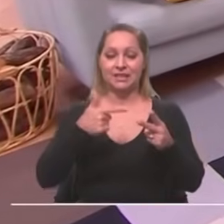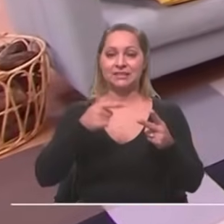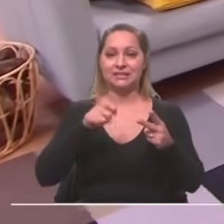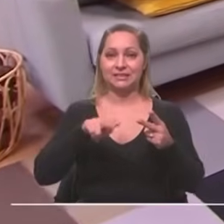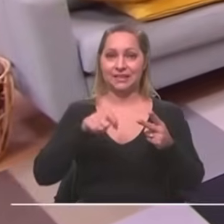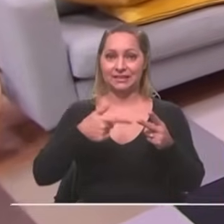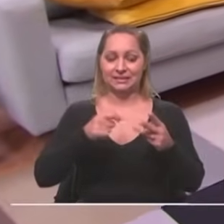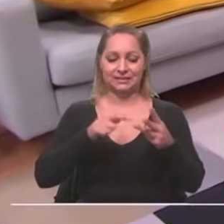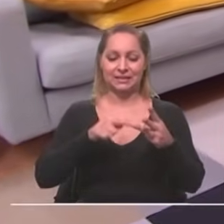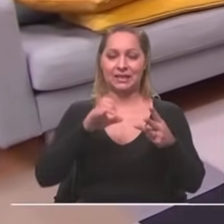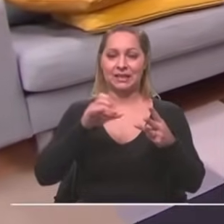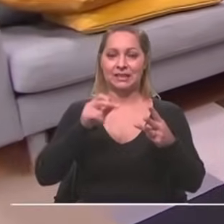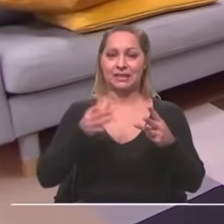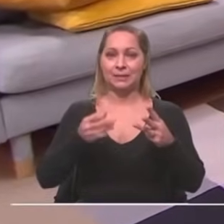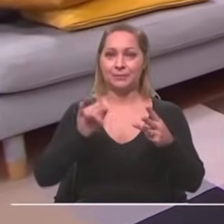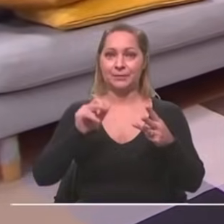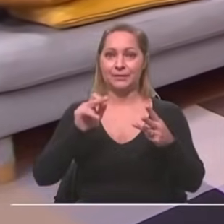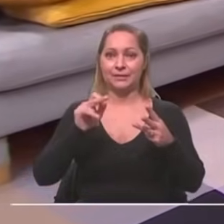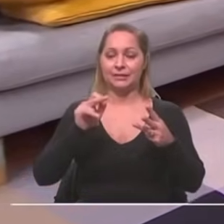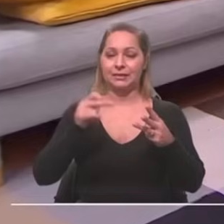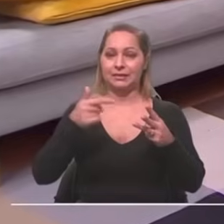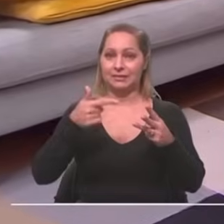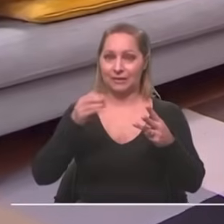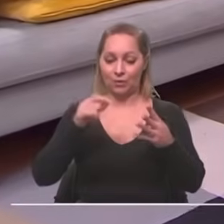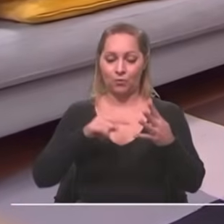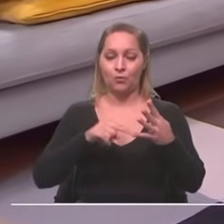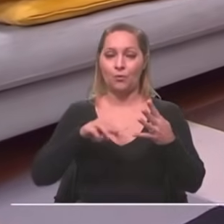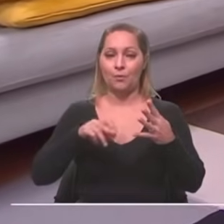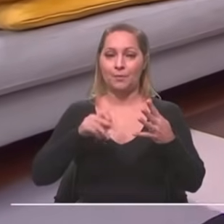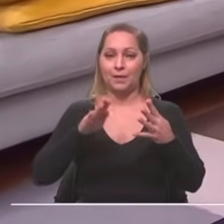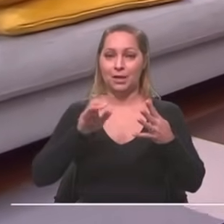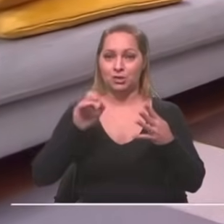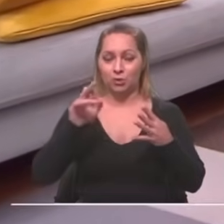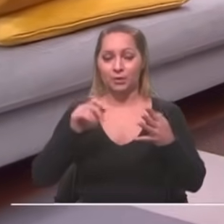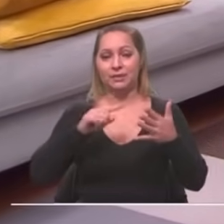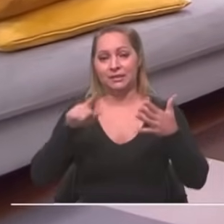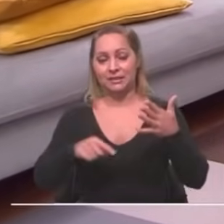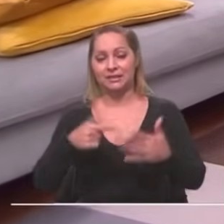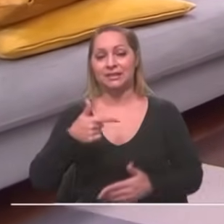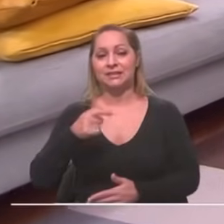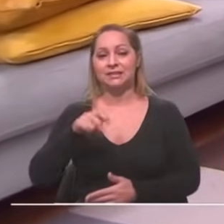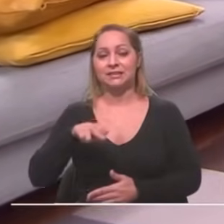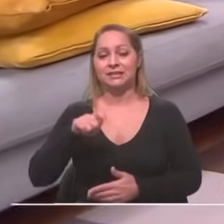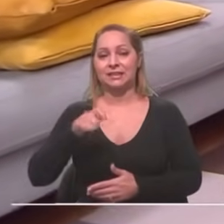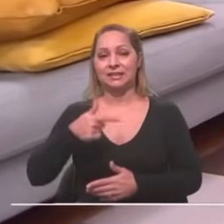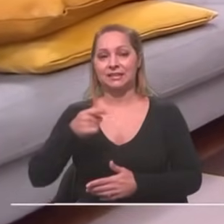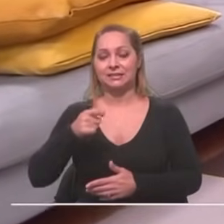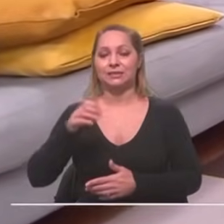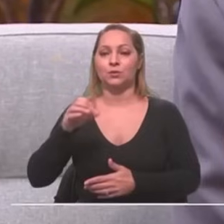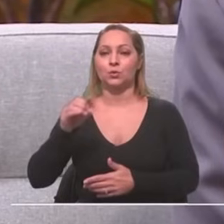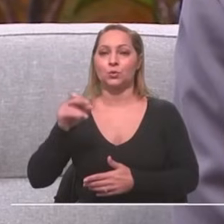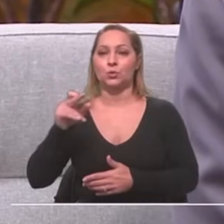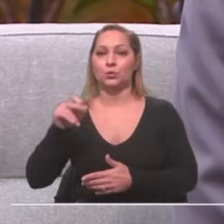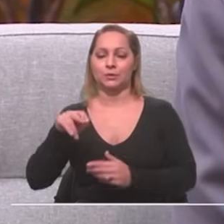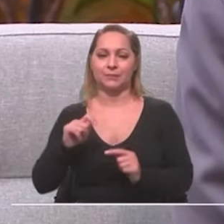E agora major. Major. E a seguir major. Tenente-coronel. Tenente-coronel. Sim. Depois coronel e depois a categoria de generais. Generais. Sempre